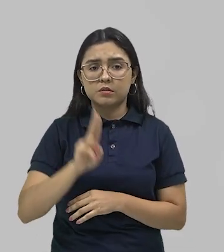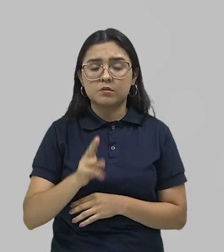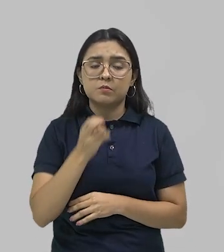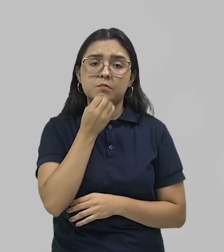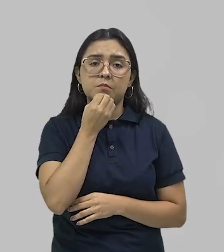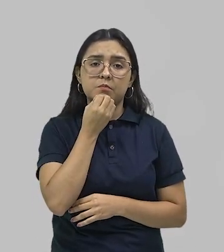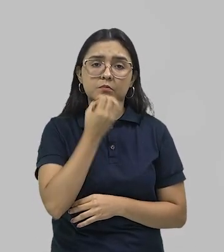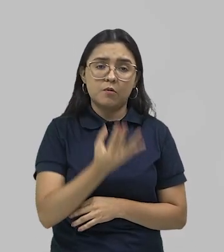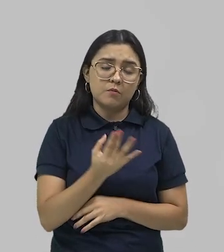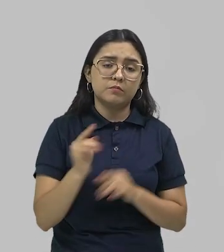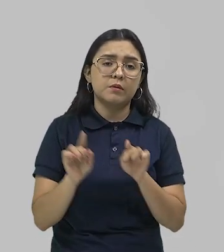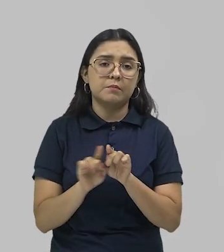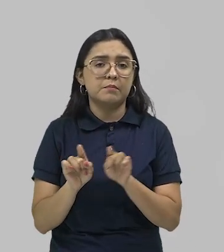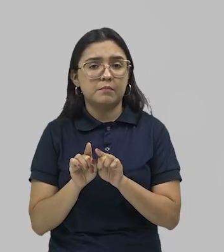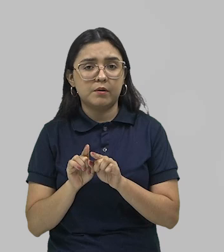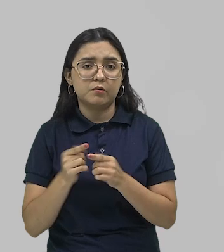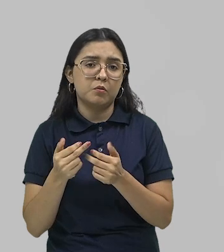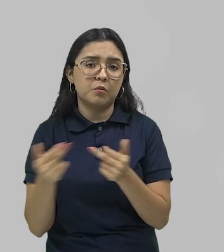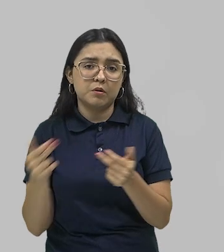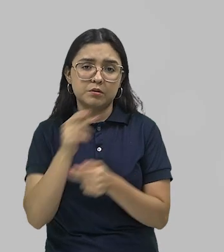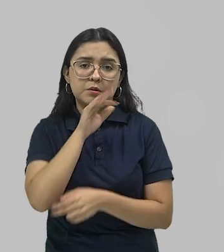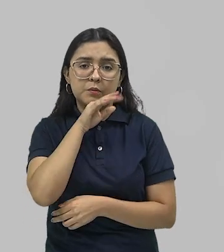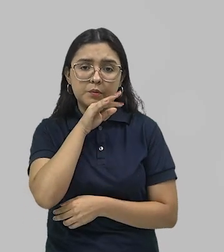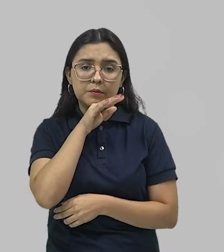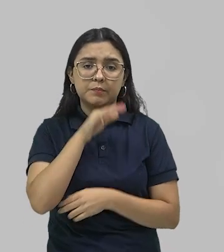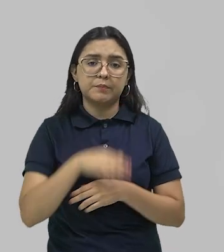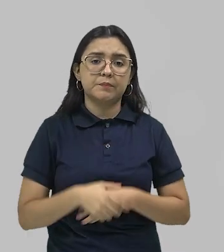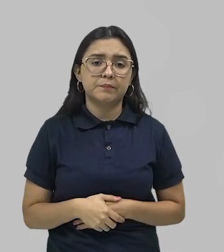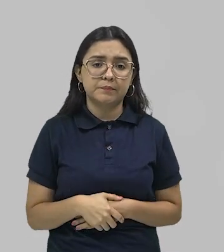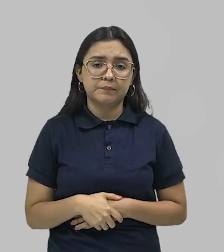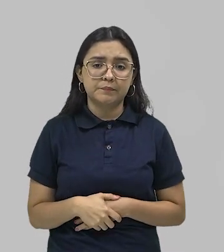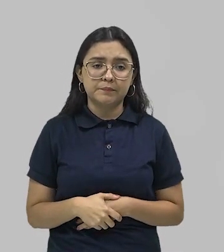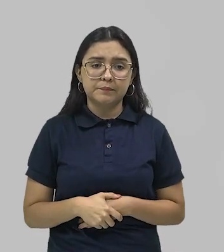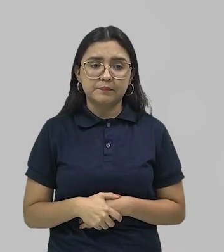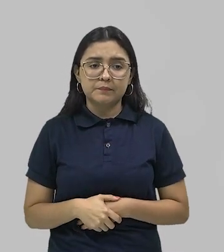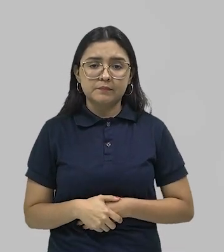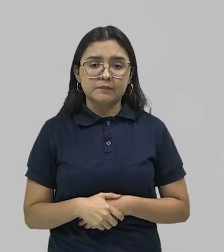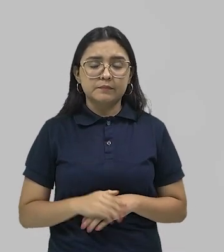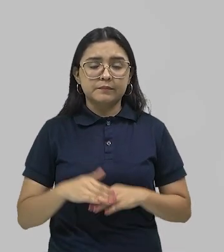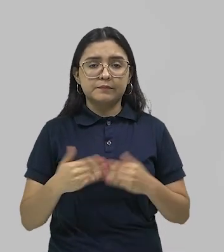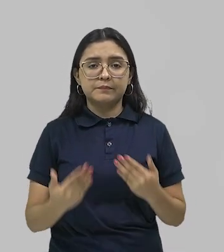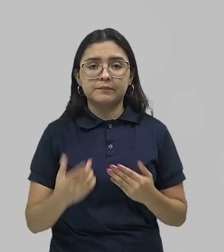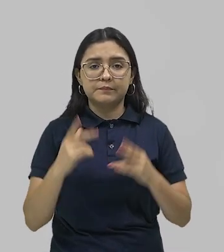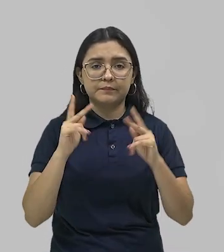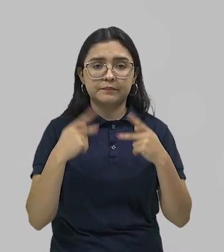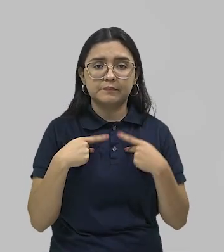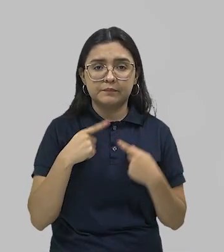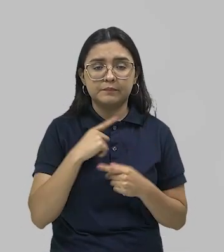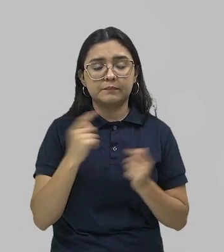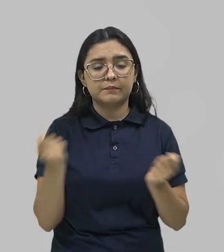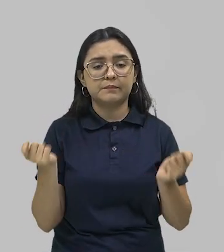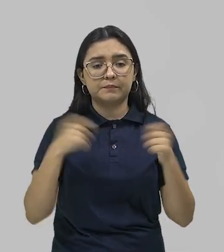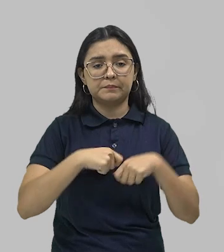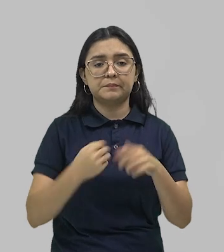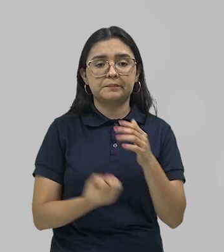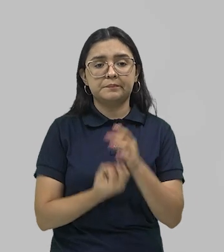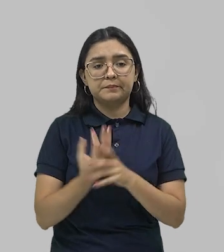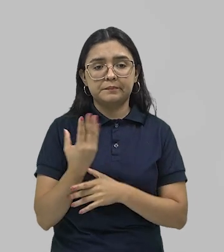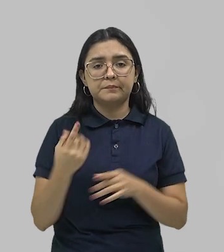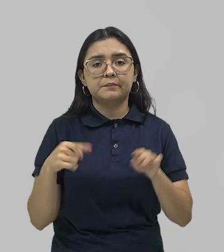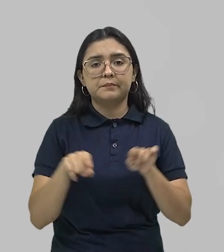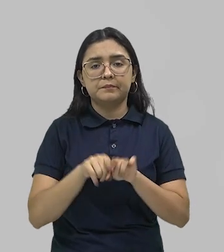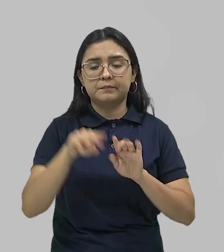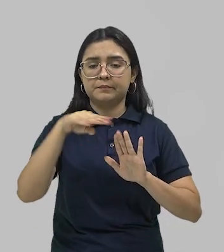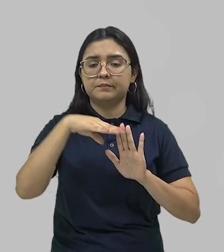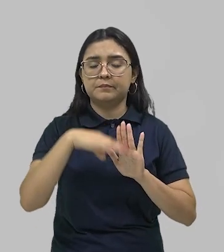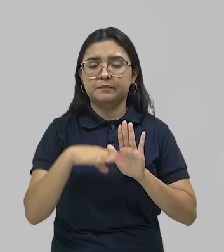e um jeito ruim ao mesmo tempo. Então os seres humanos eles têm essa capacidade de criar e de programar, fazer de acordo